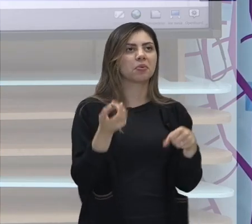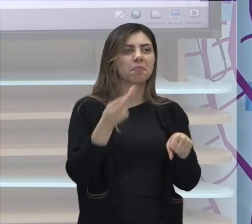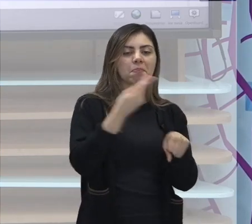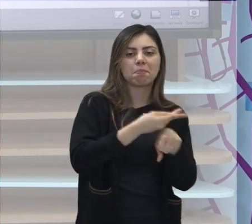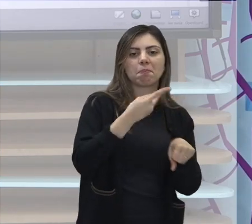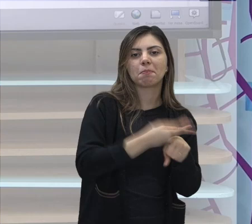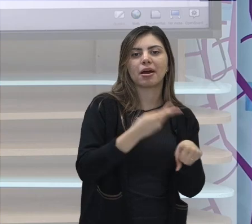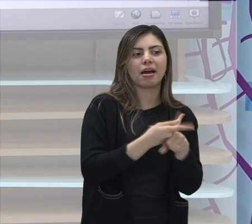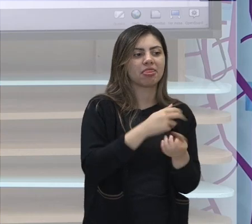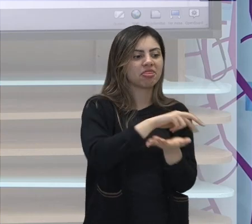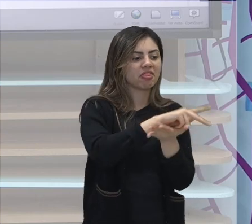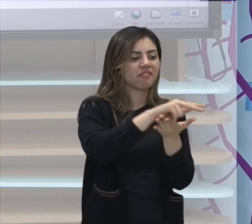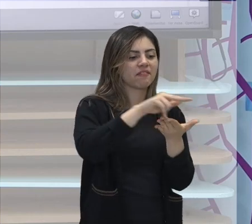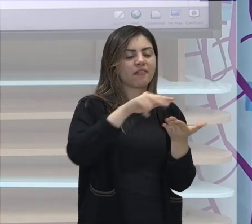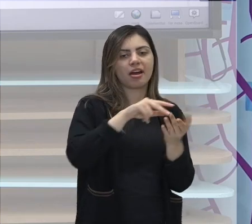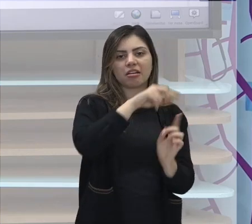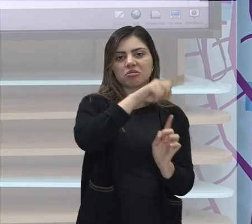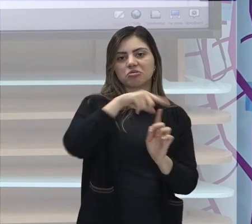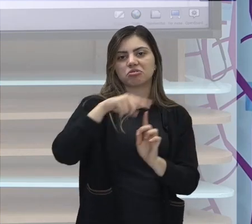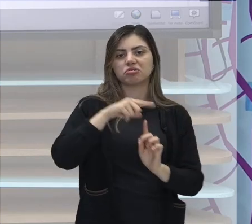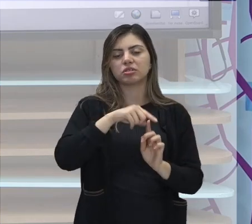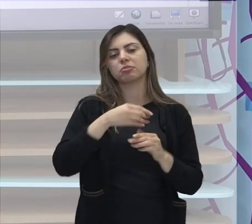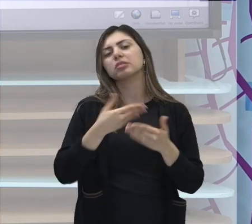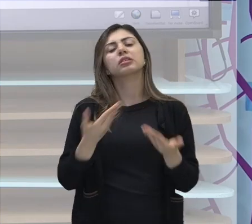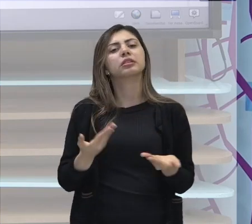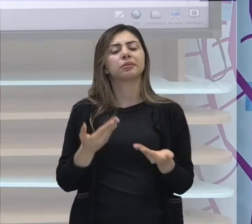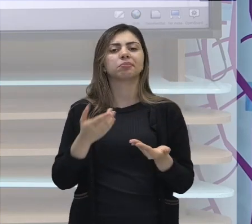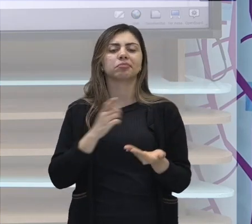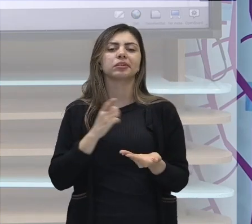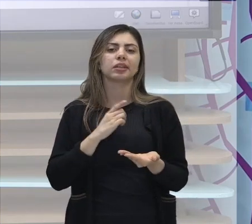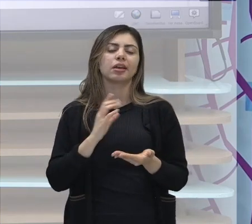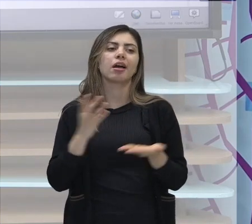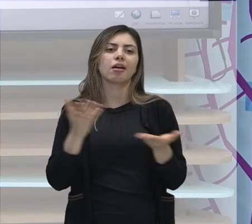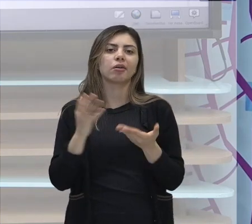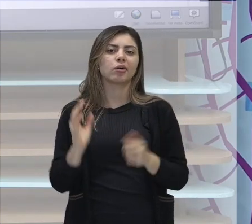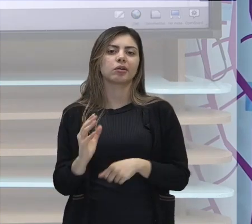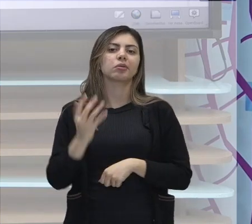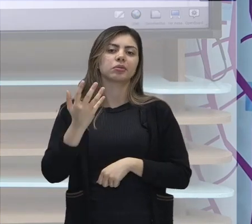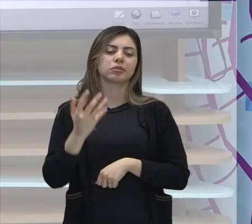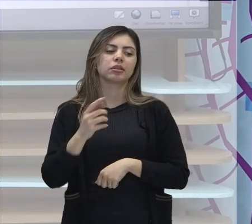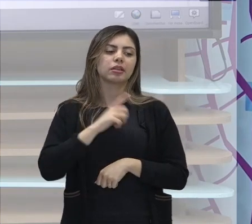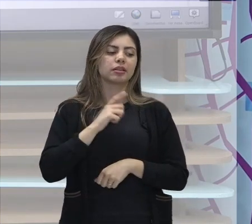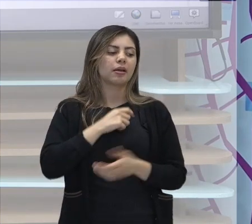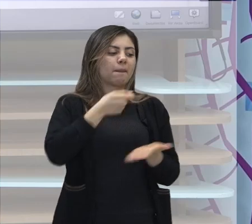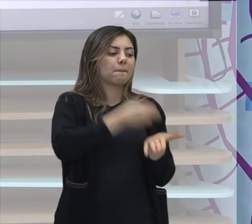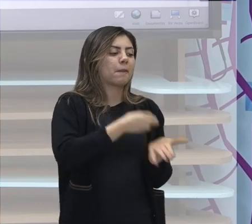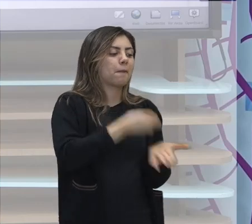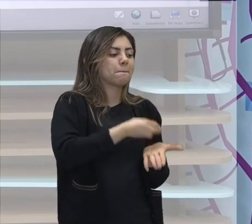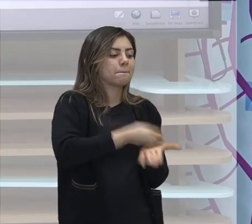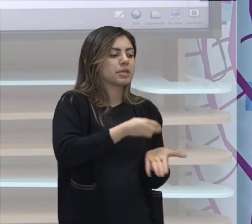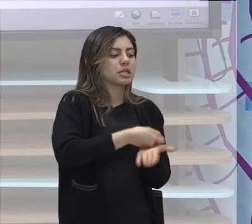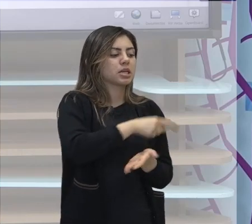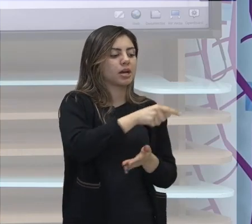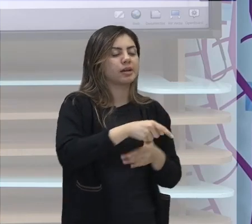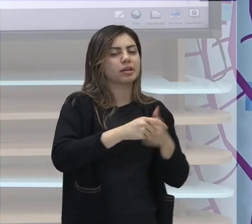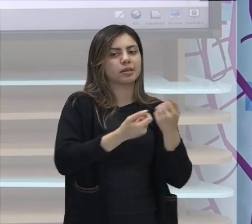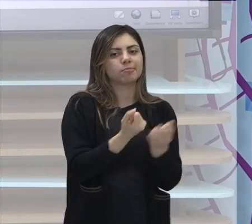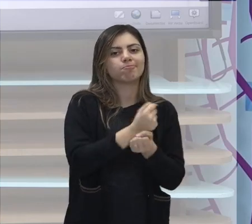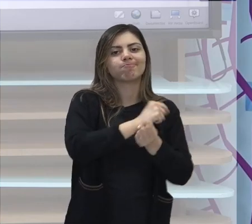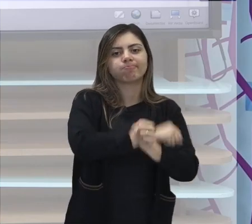de diamantes, né? Então você tem justamente essa mão de obra